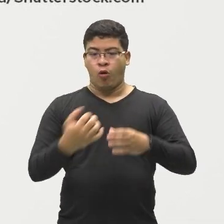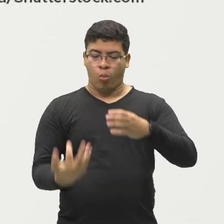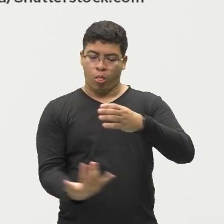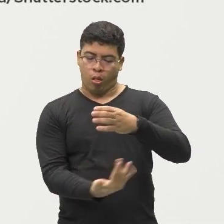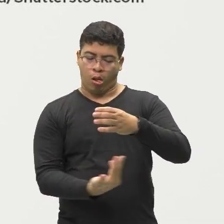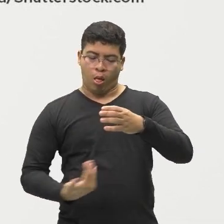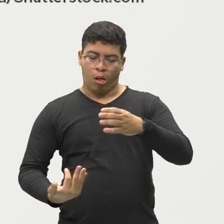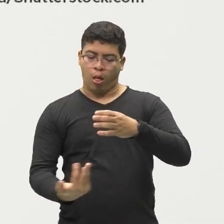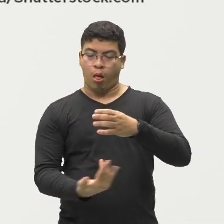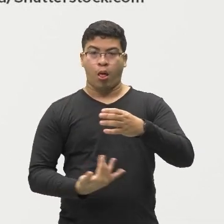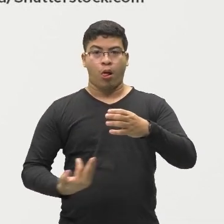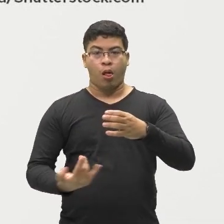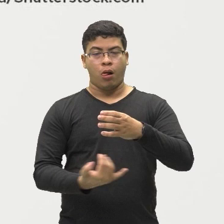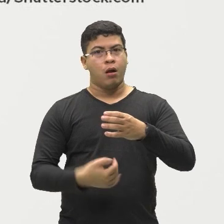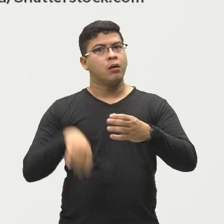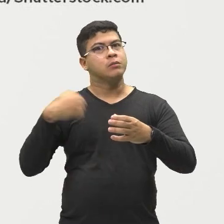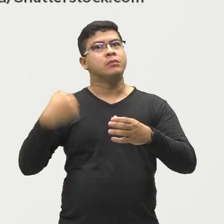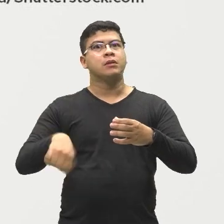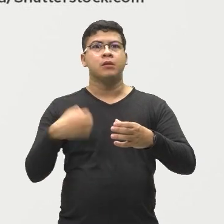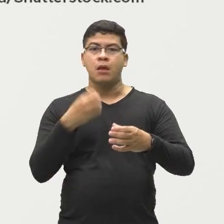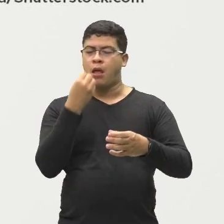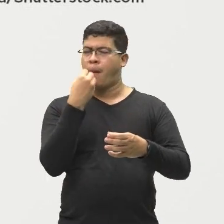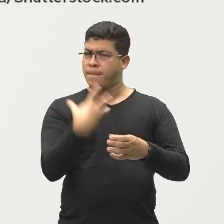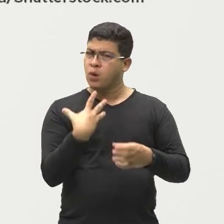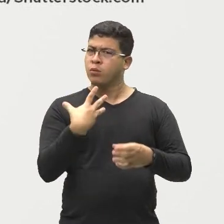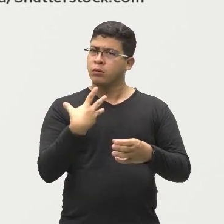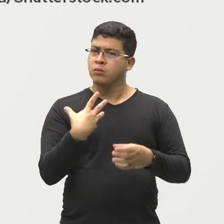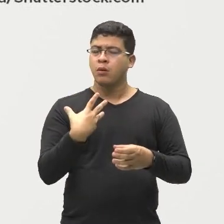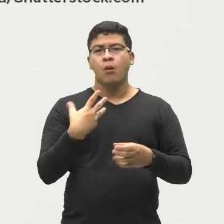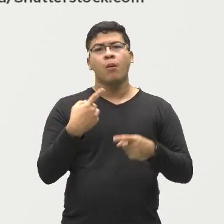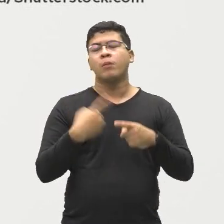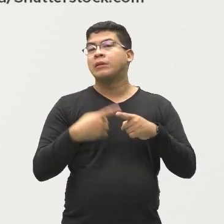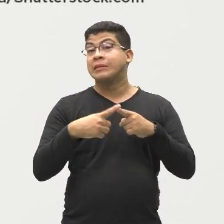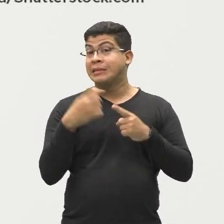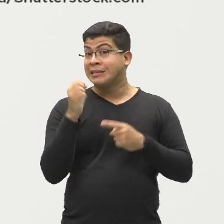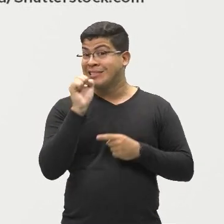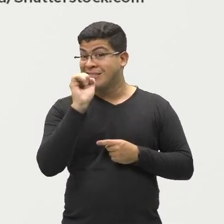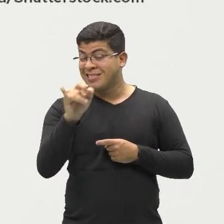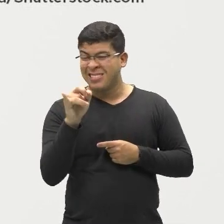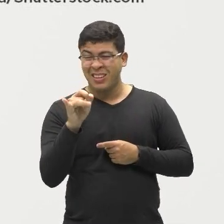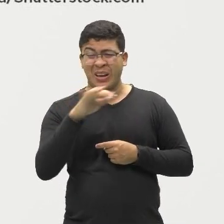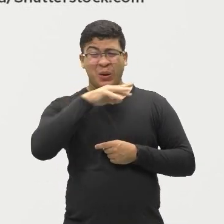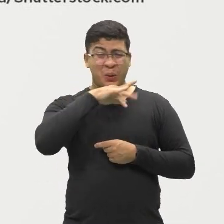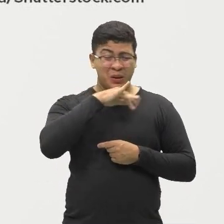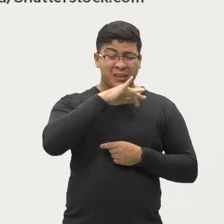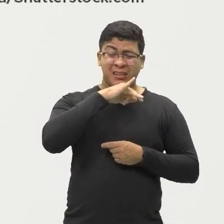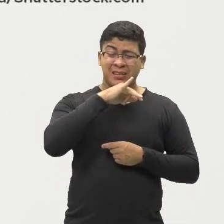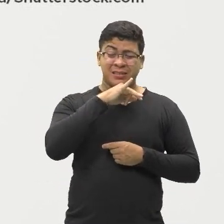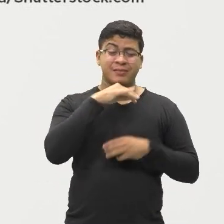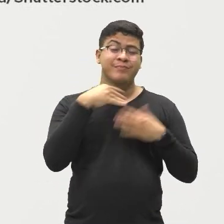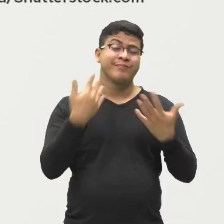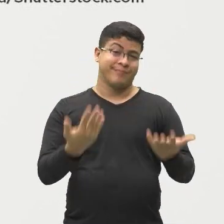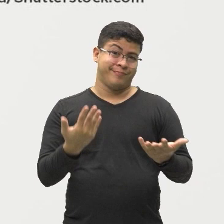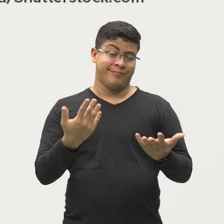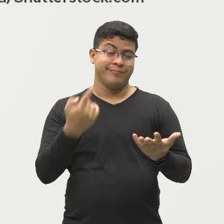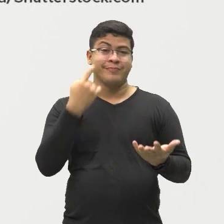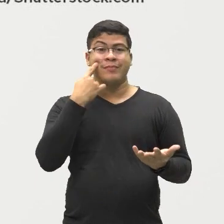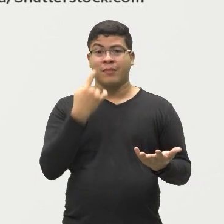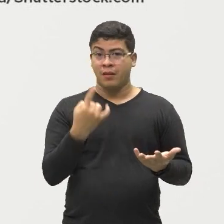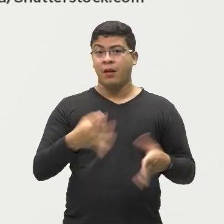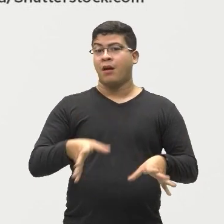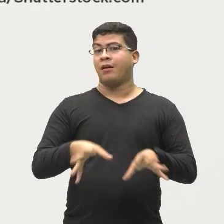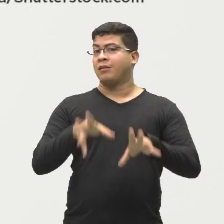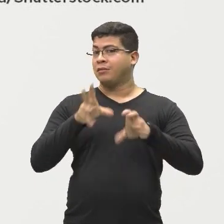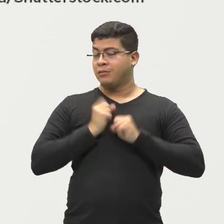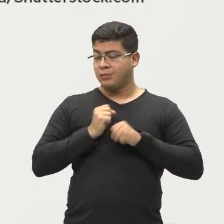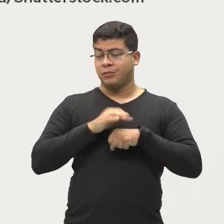A salmonela. Lembrando que existem vários tipos de bactérias, salmonela no caso é o gênero